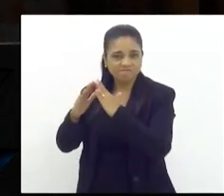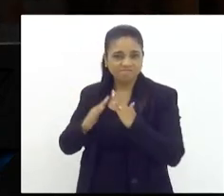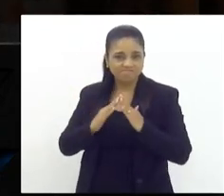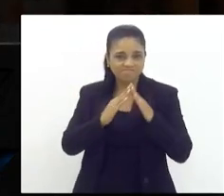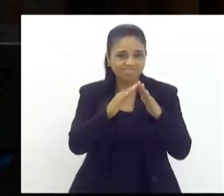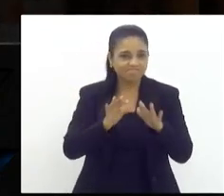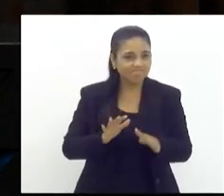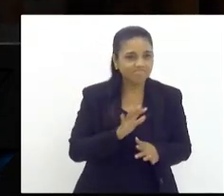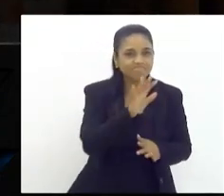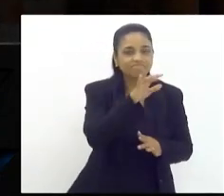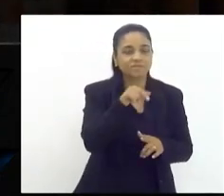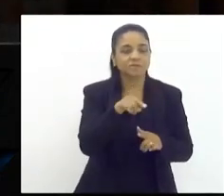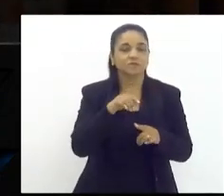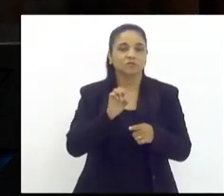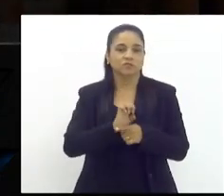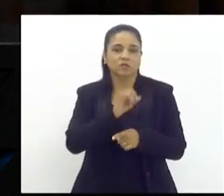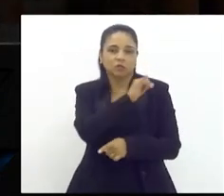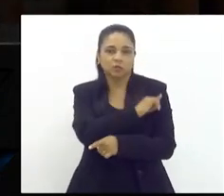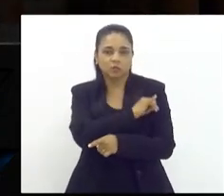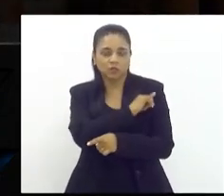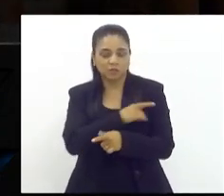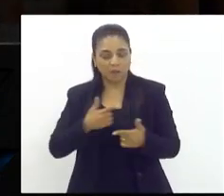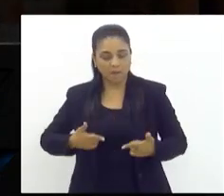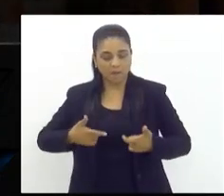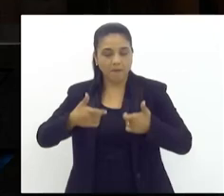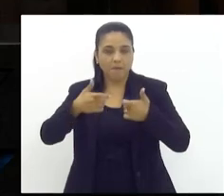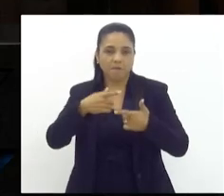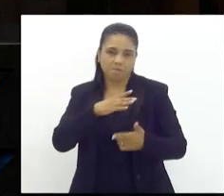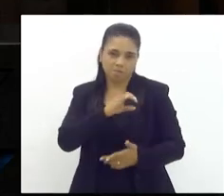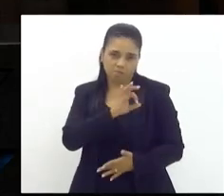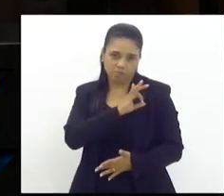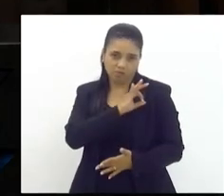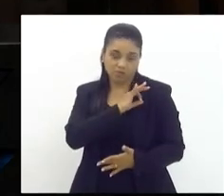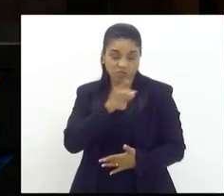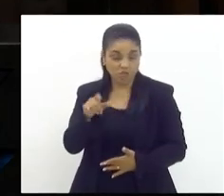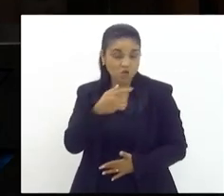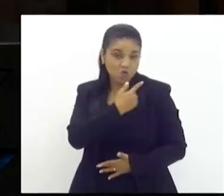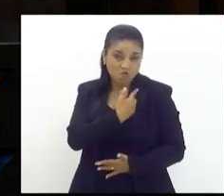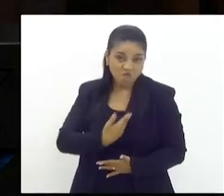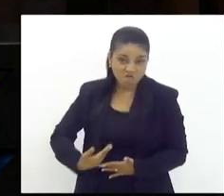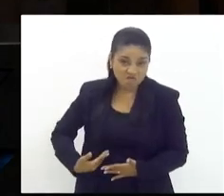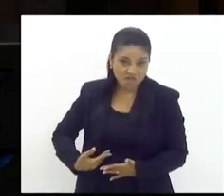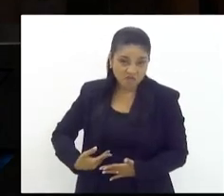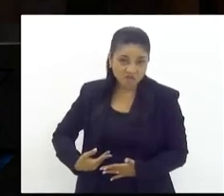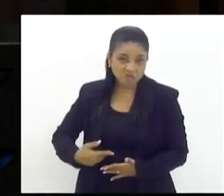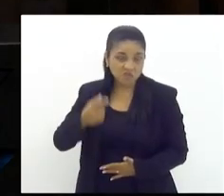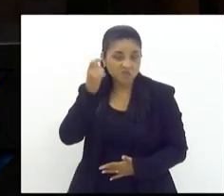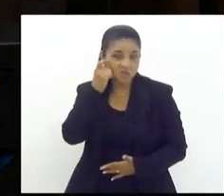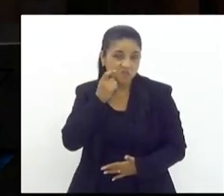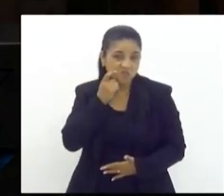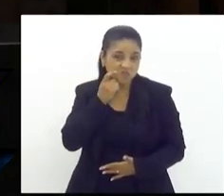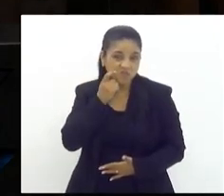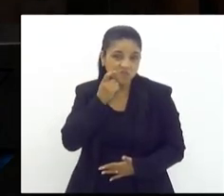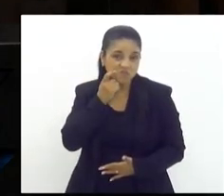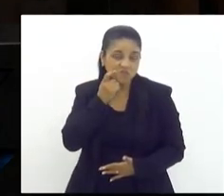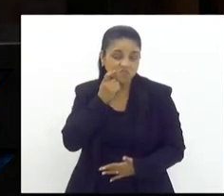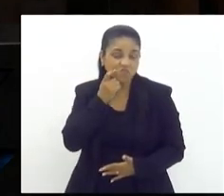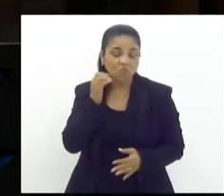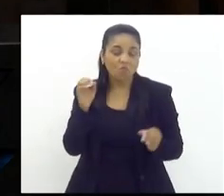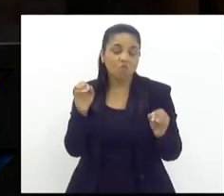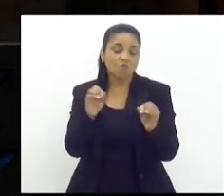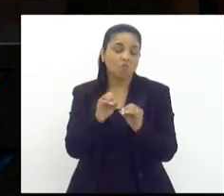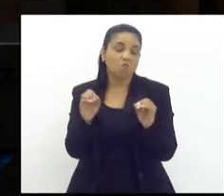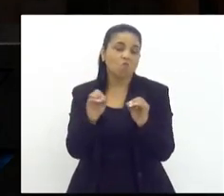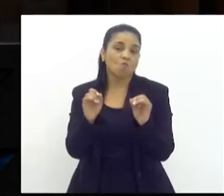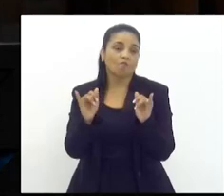pelo braço armado do estado e o governador não se dignou a